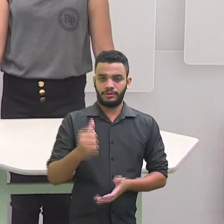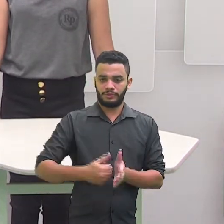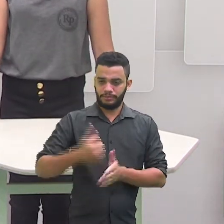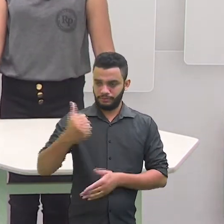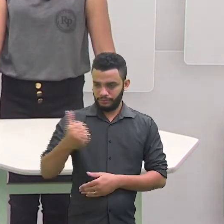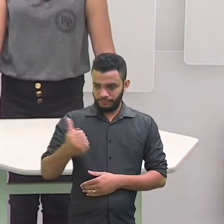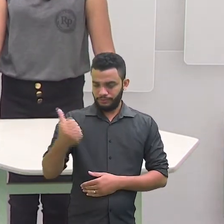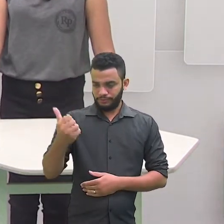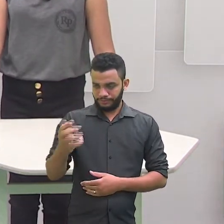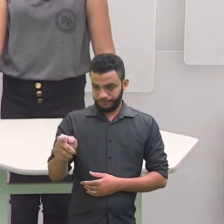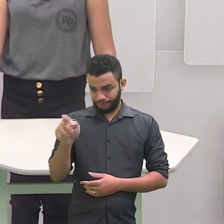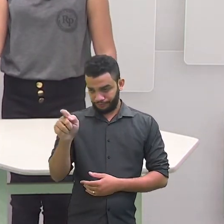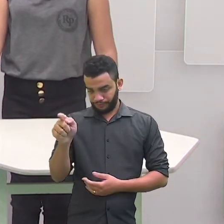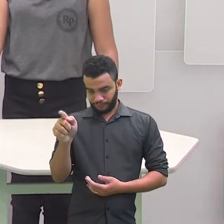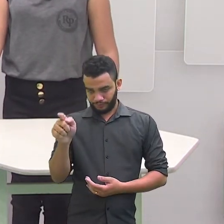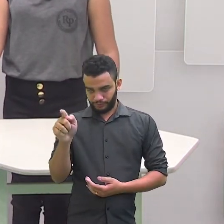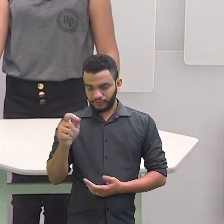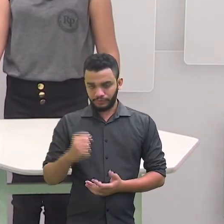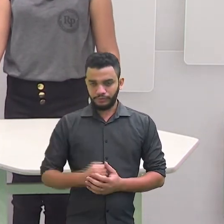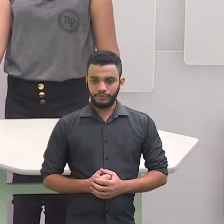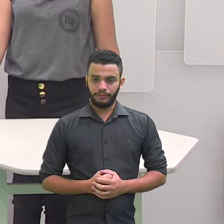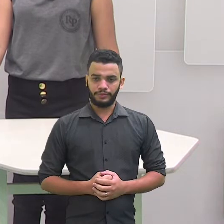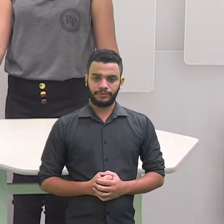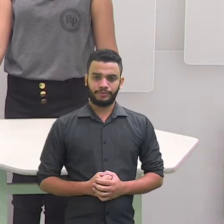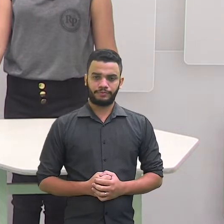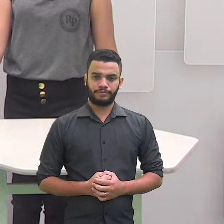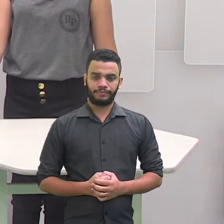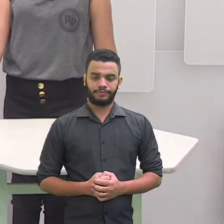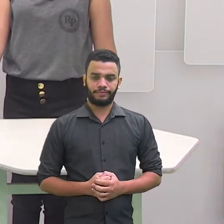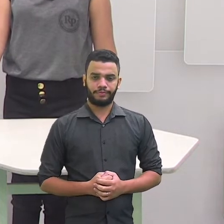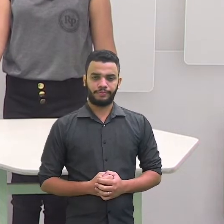Nicole, eu começo com você.